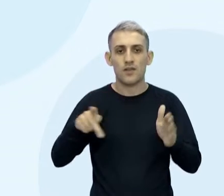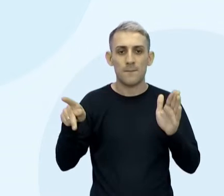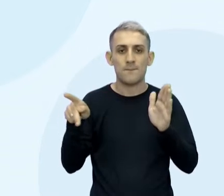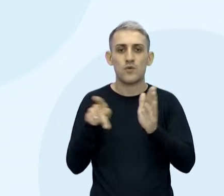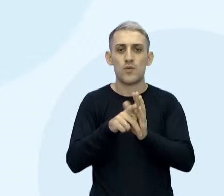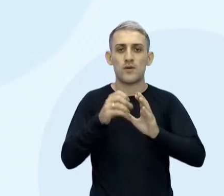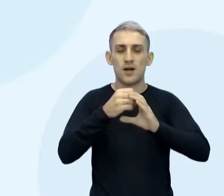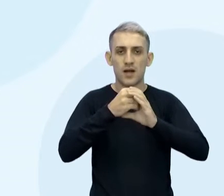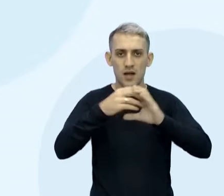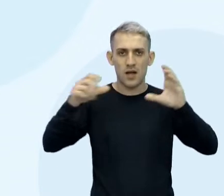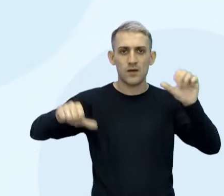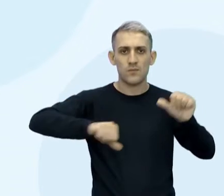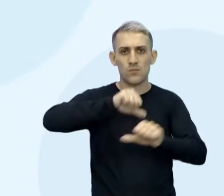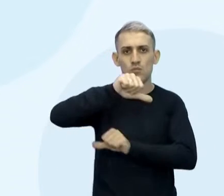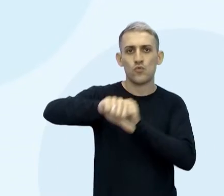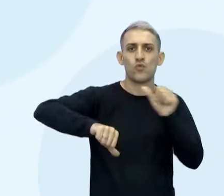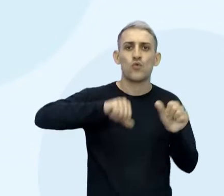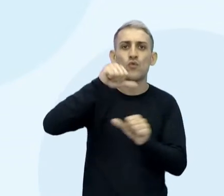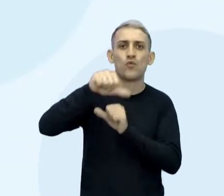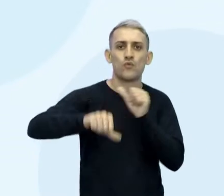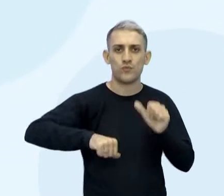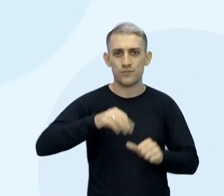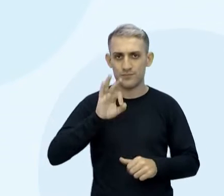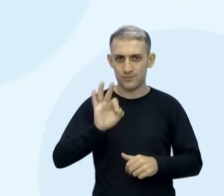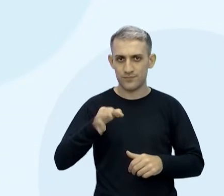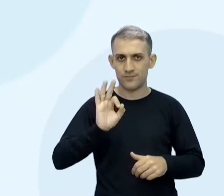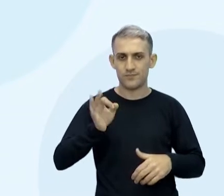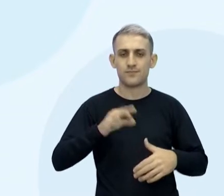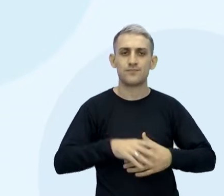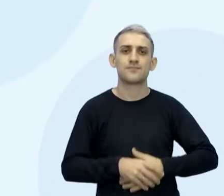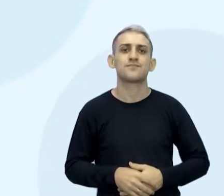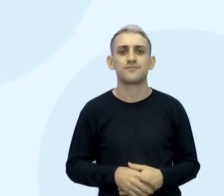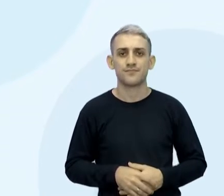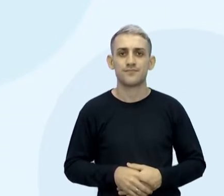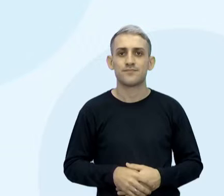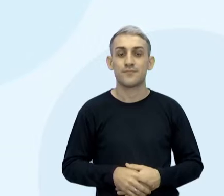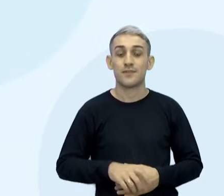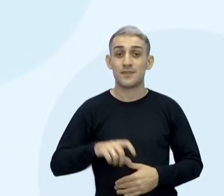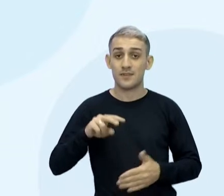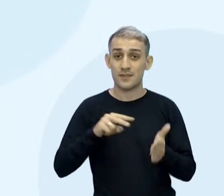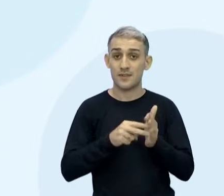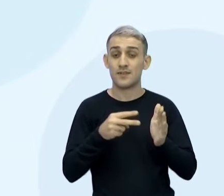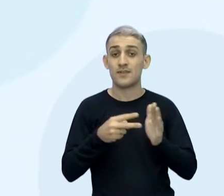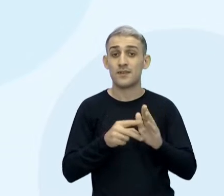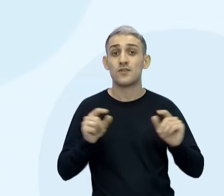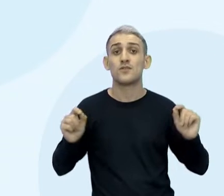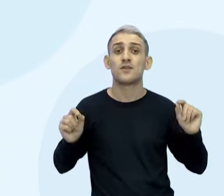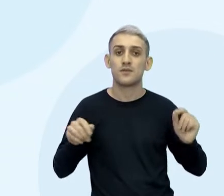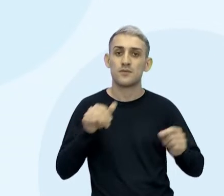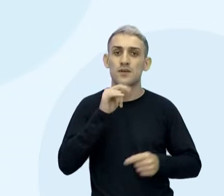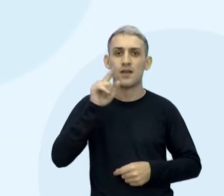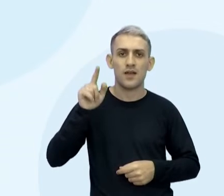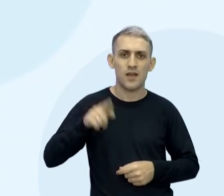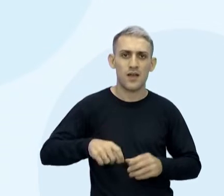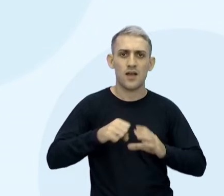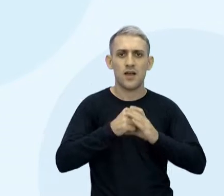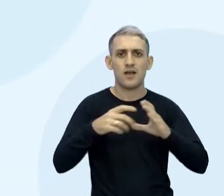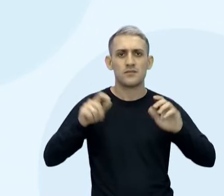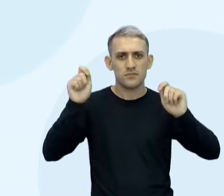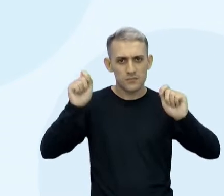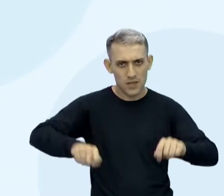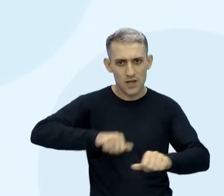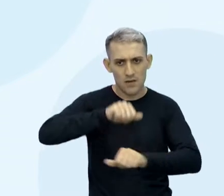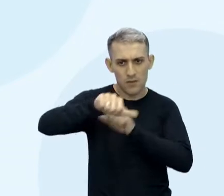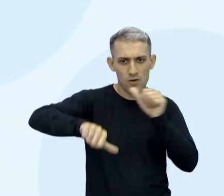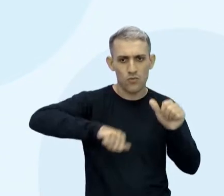está lá escrito, né? Personalidade variável, né? Ou seja, é uma personalidade que muda de